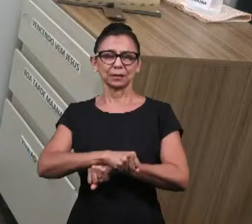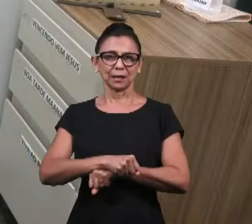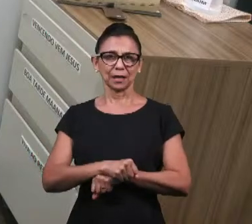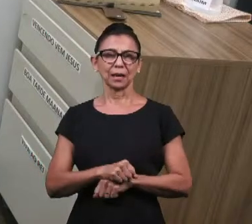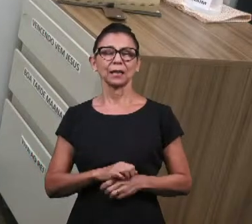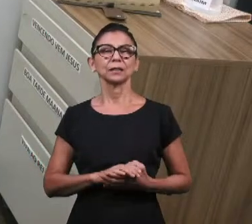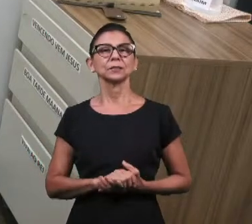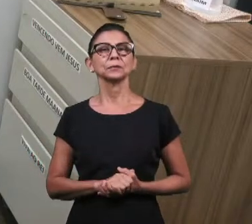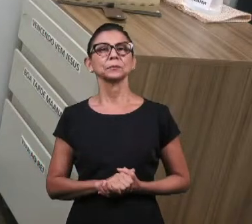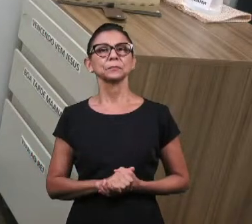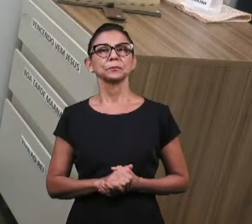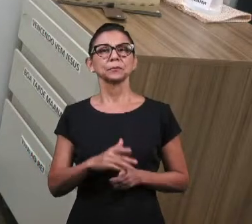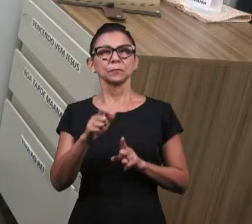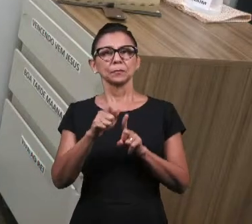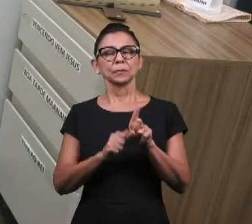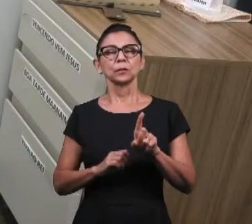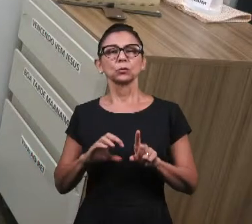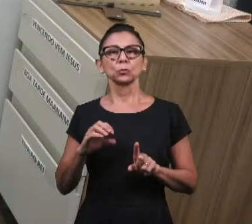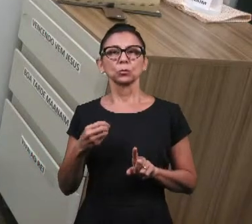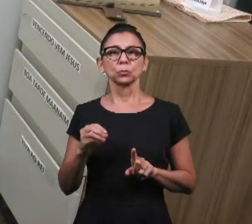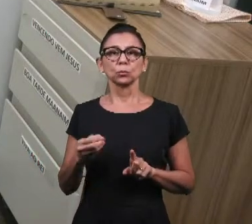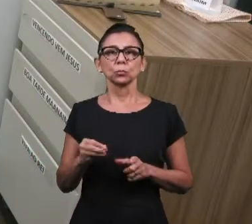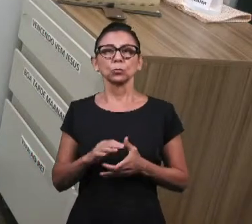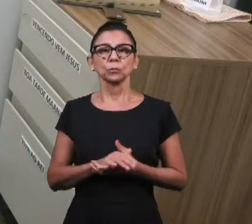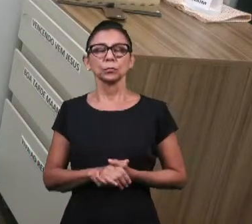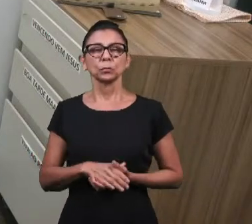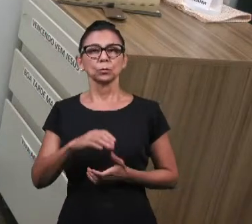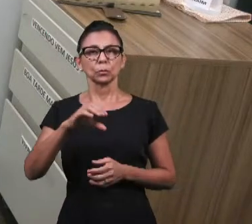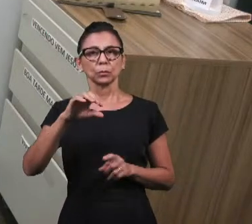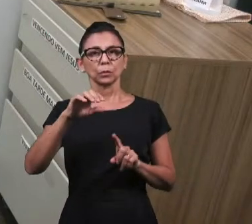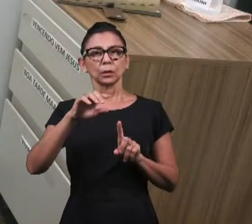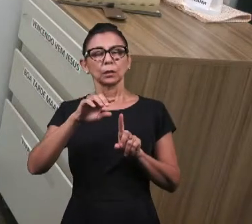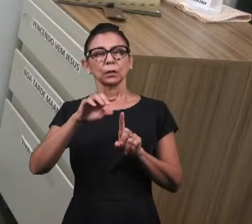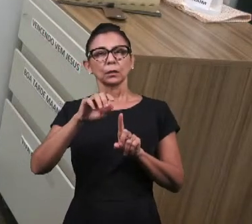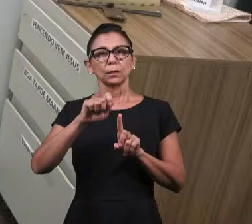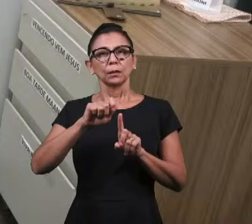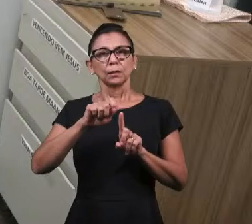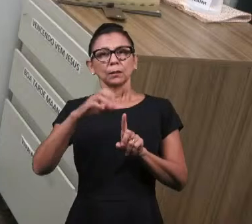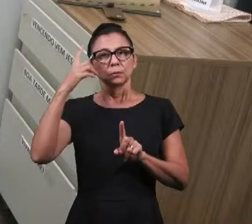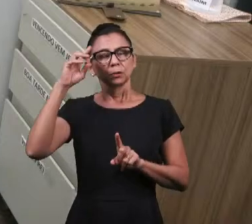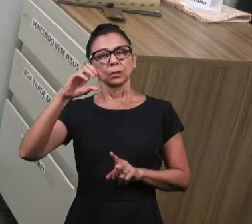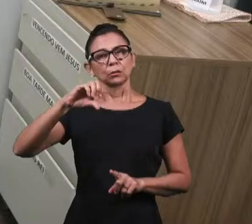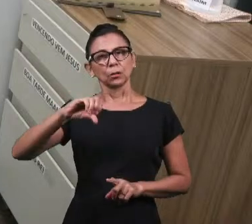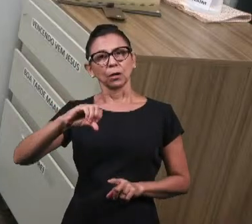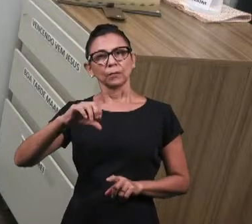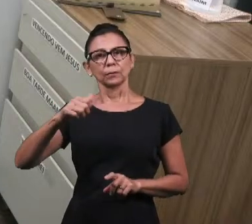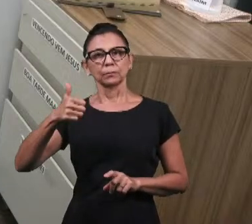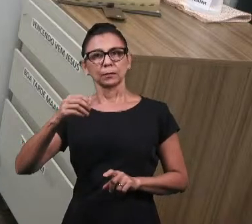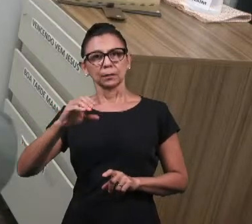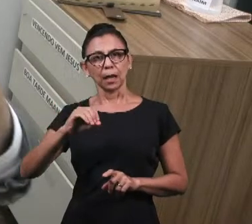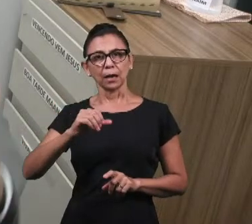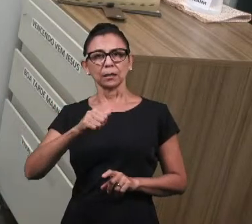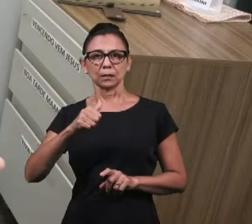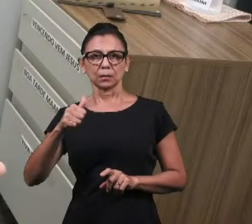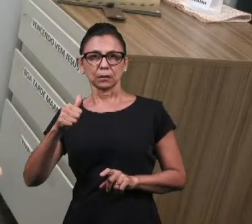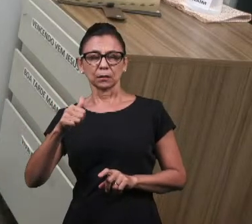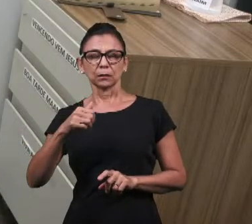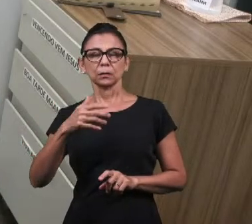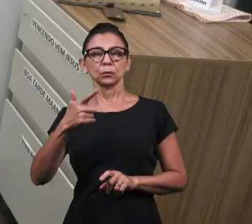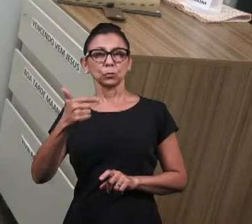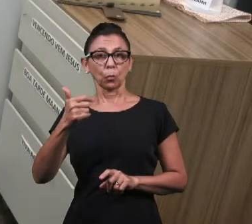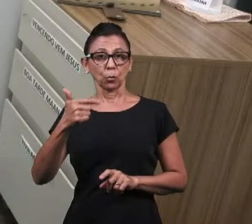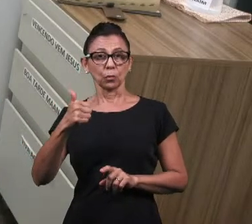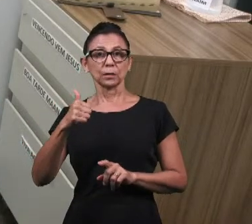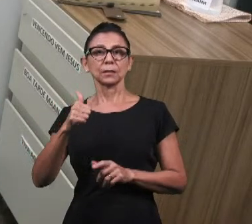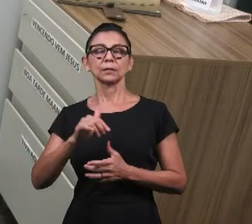12 de outubro. E teremos também os nossos batismos, teremos os cultos de ceia, a grande ceia que nós